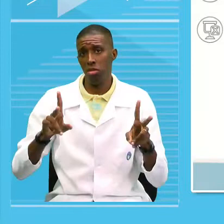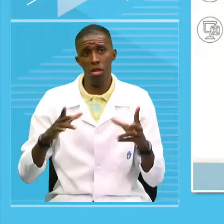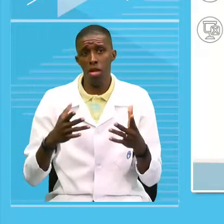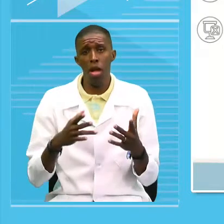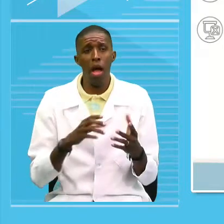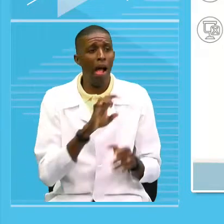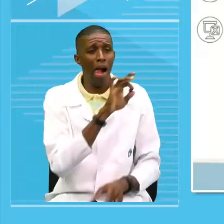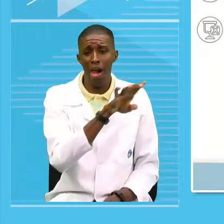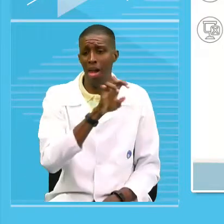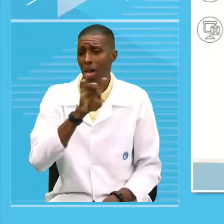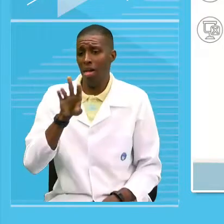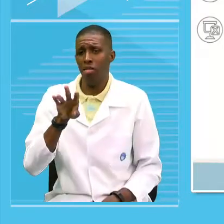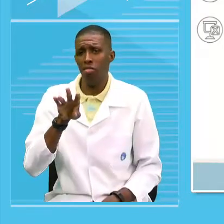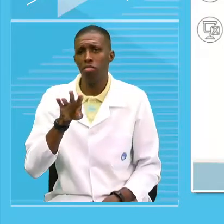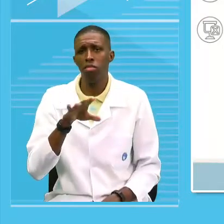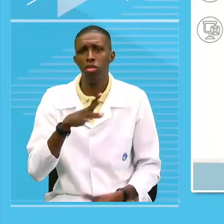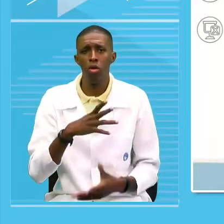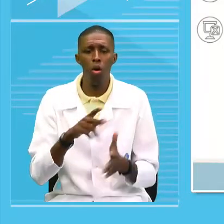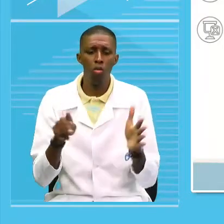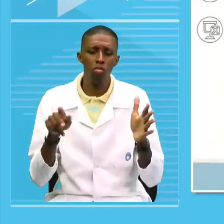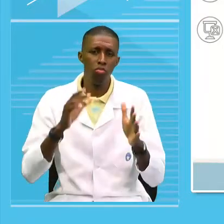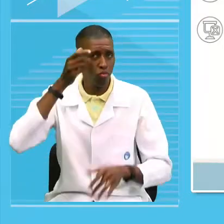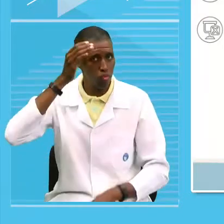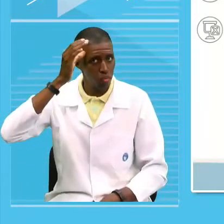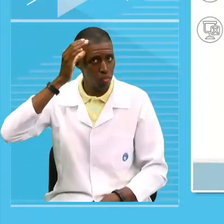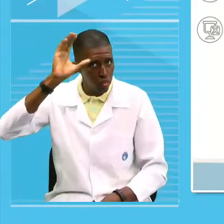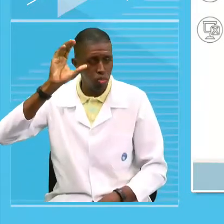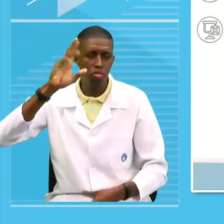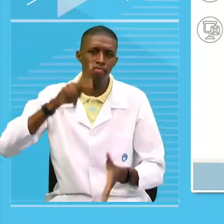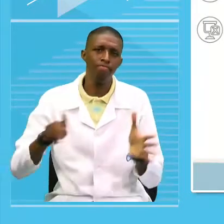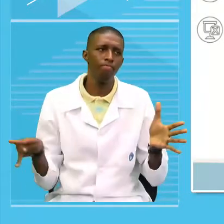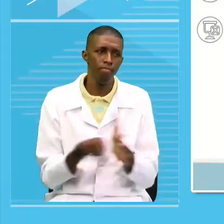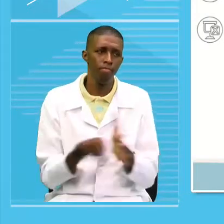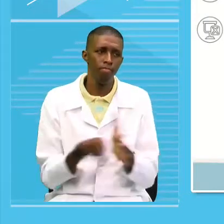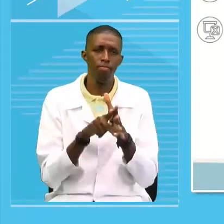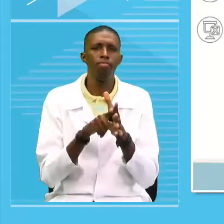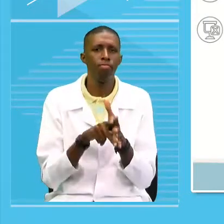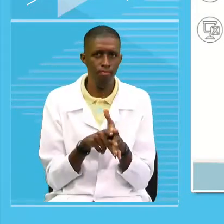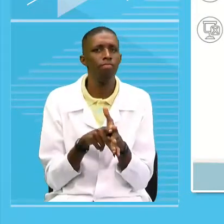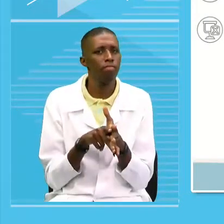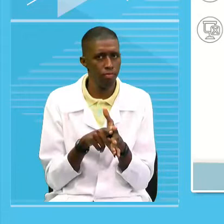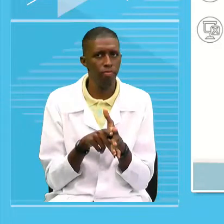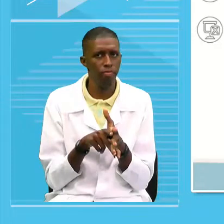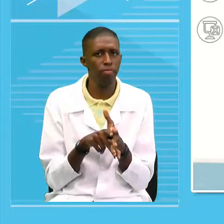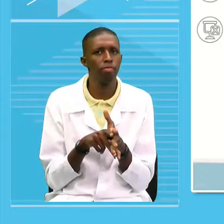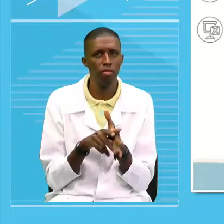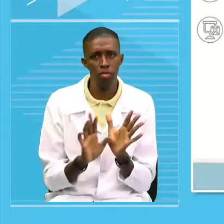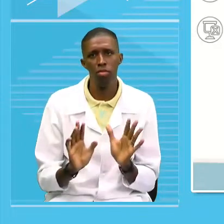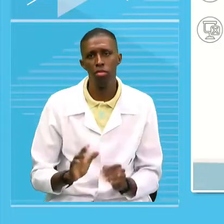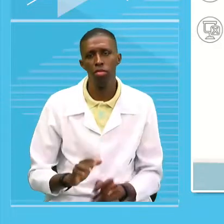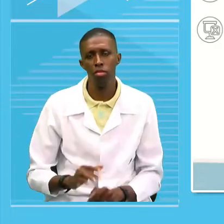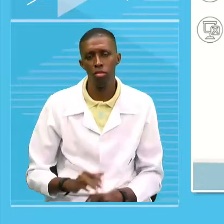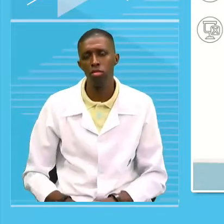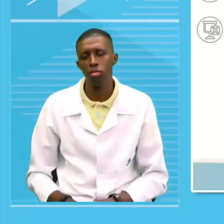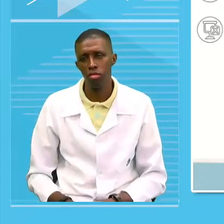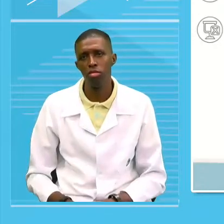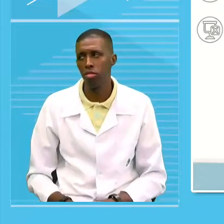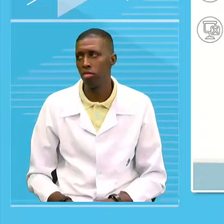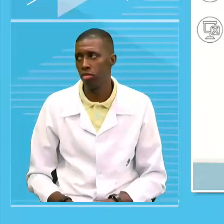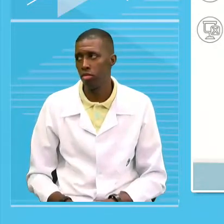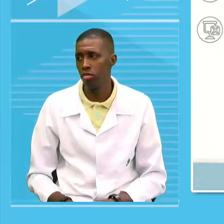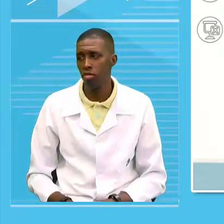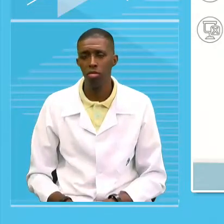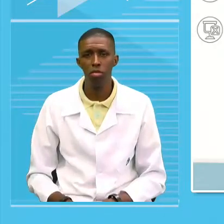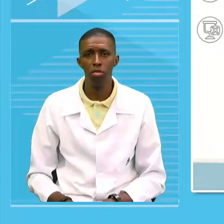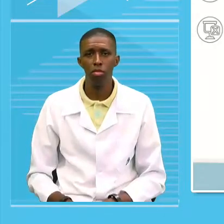aprender a conhecer também quer dizer combinar a cultura geral suficientemente vasta